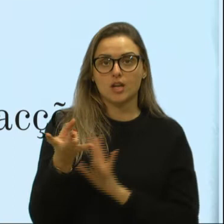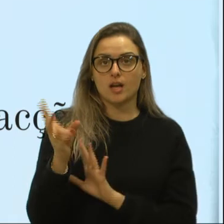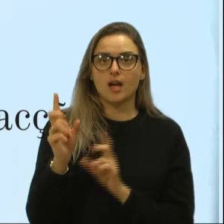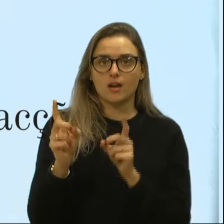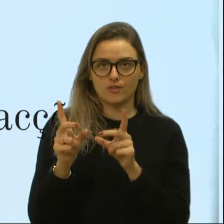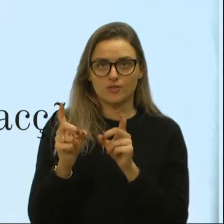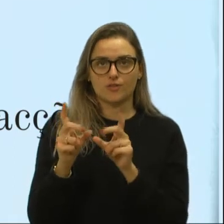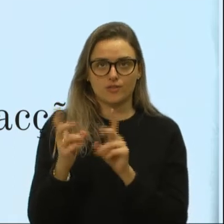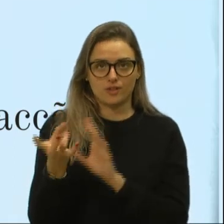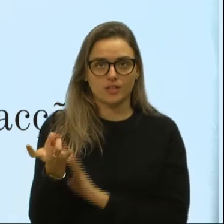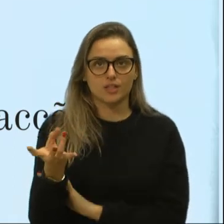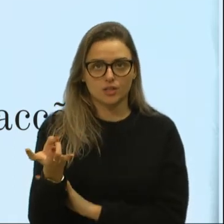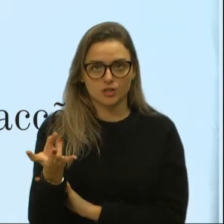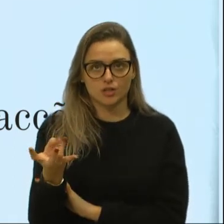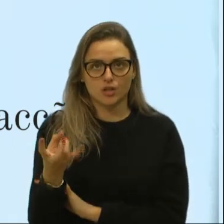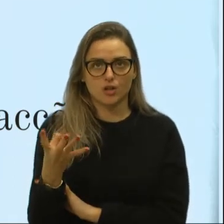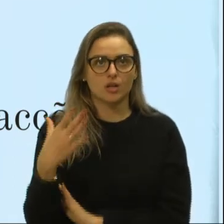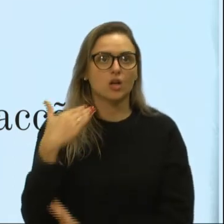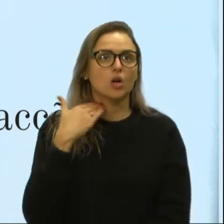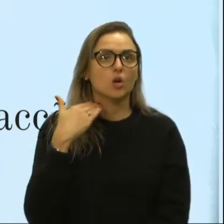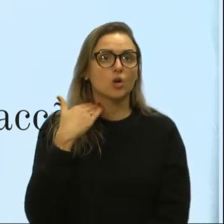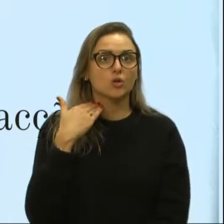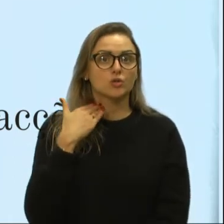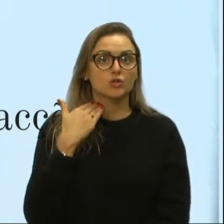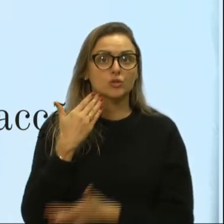narcotráfico, o juiz fica